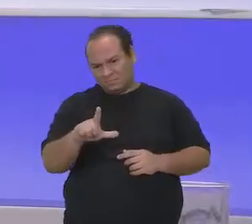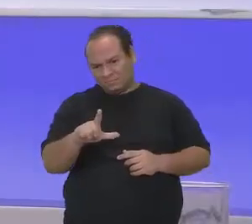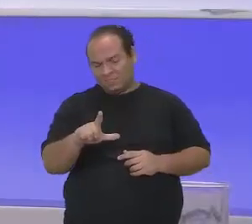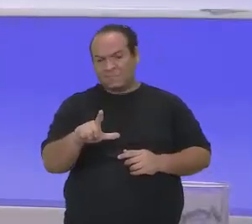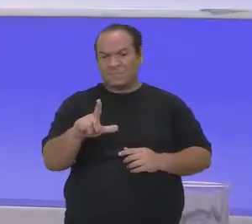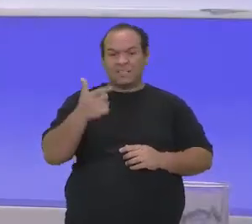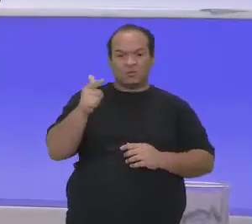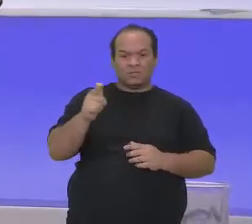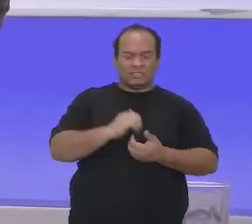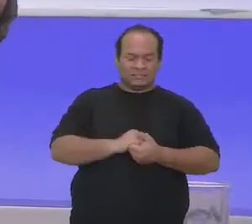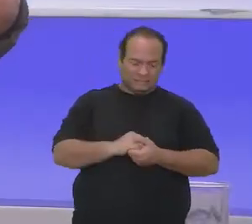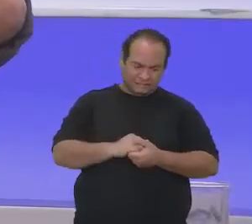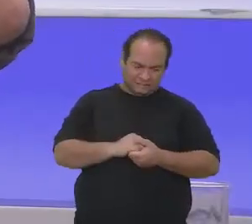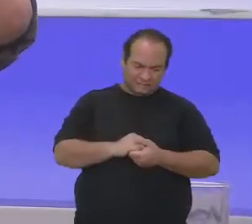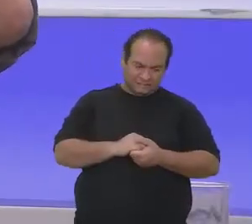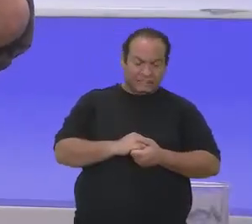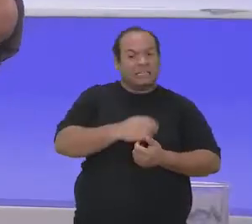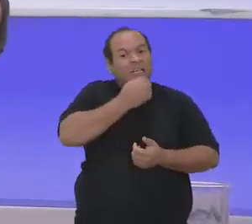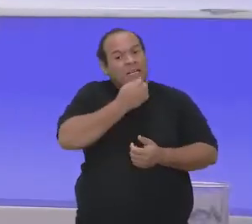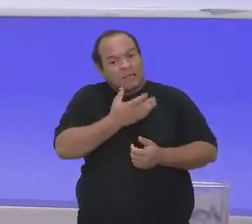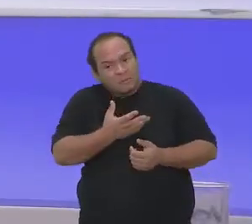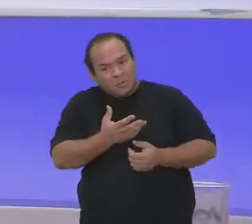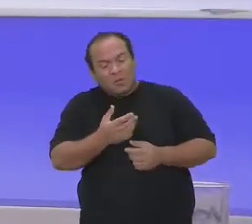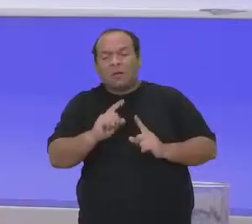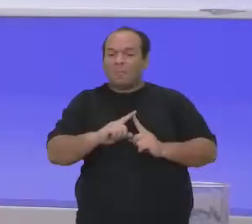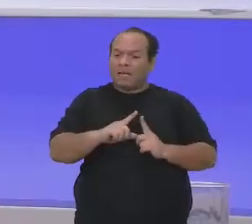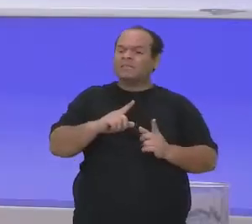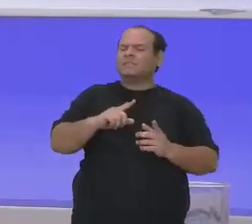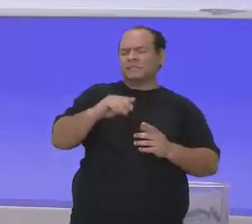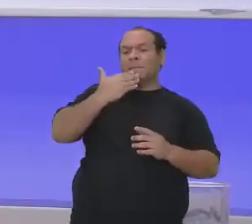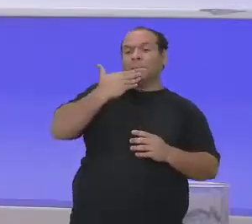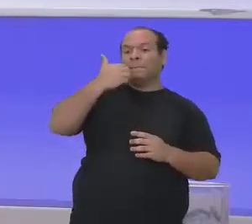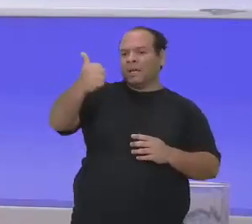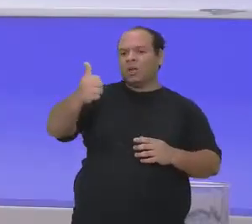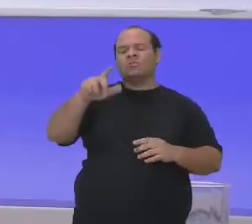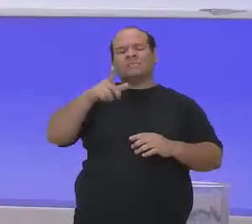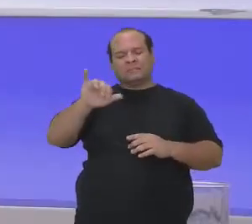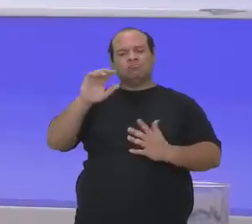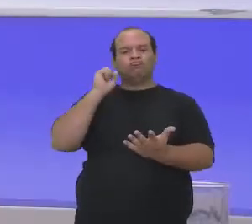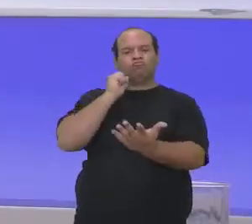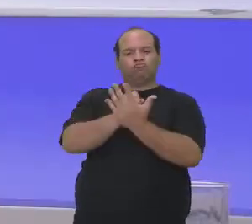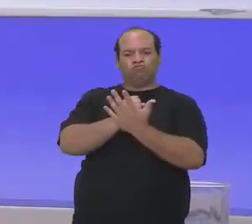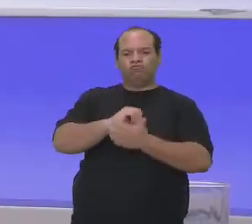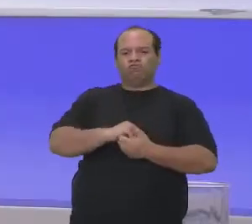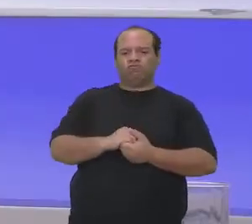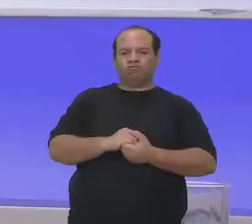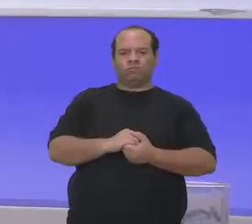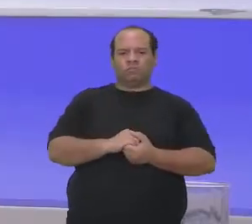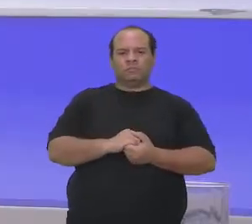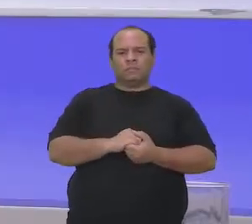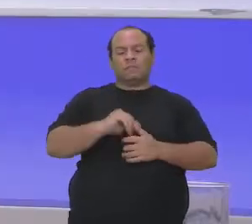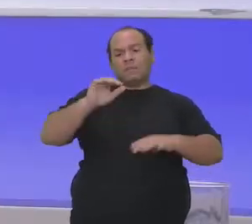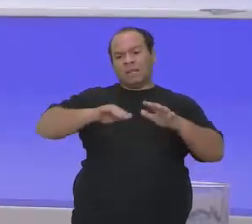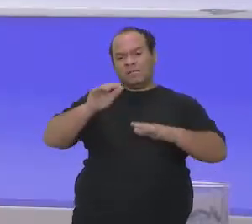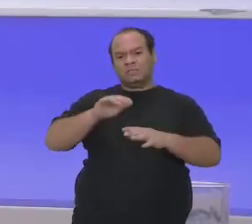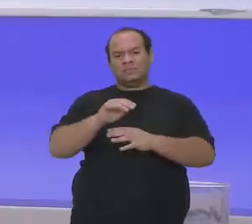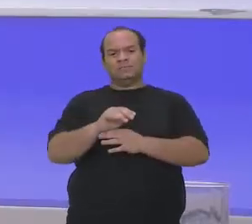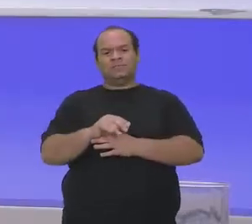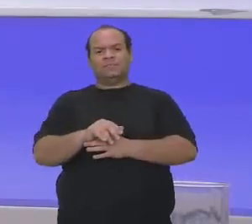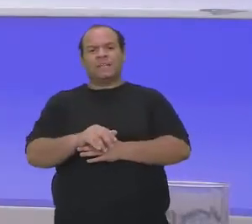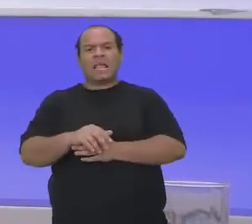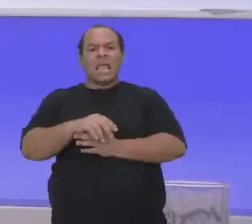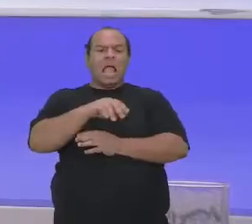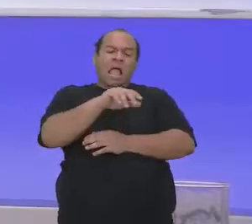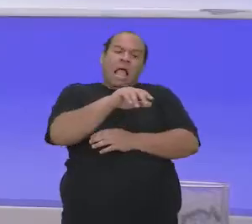excelente se ele tivesse o selo Procel. Então, não necessariamente o produto que tem a indicação A tem o